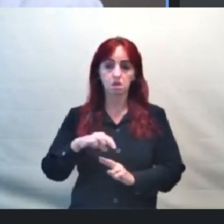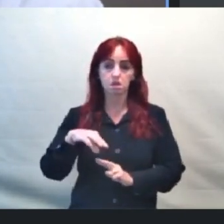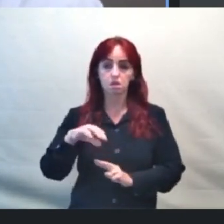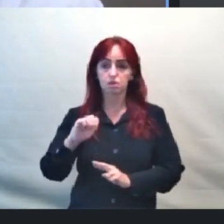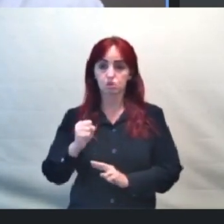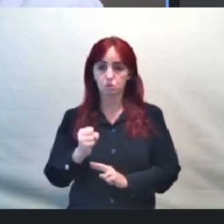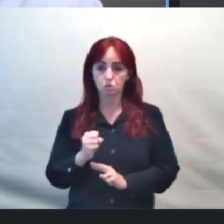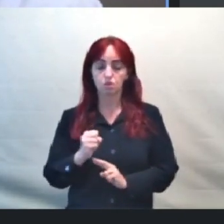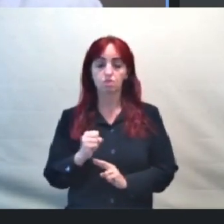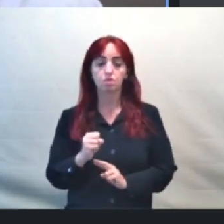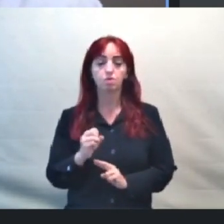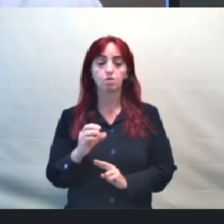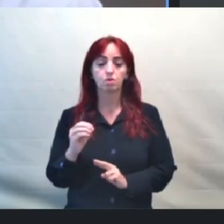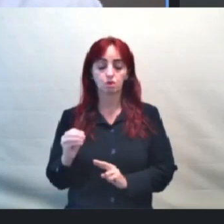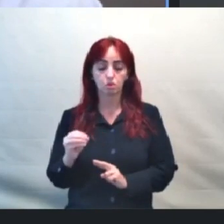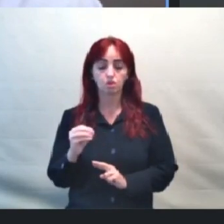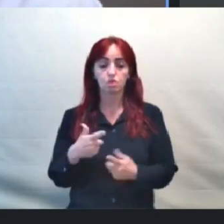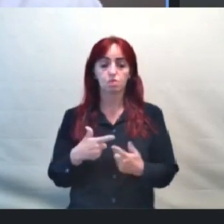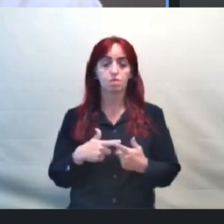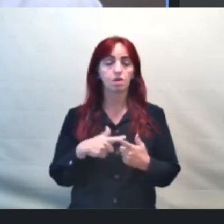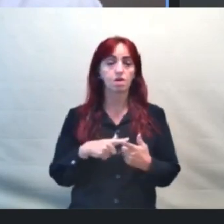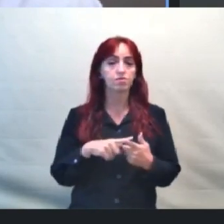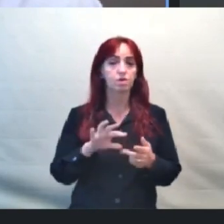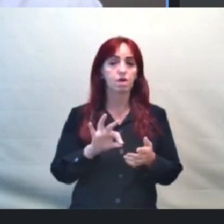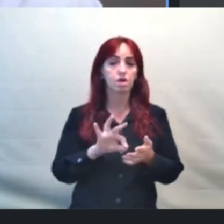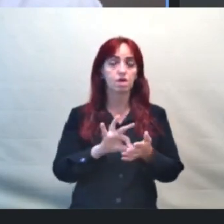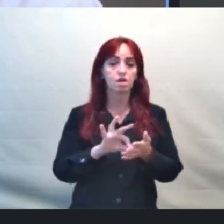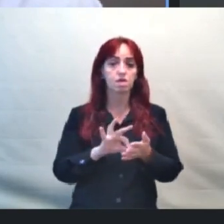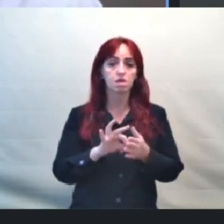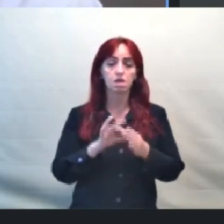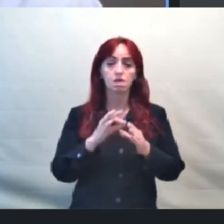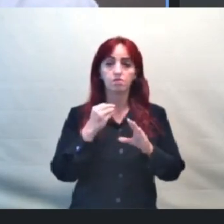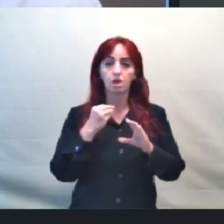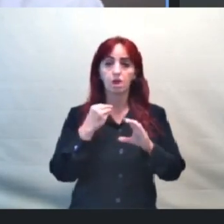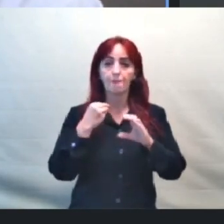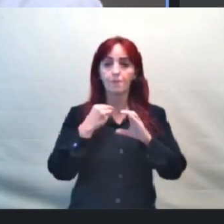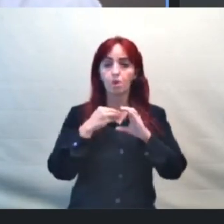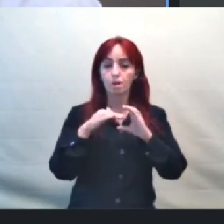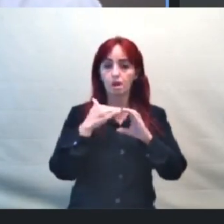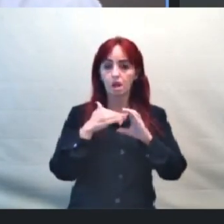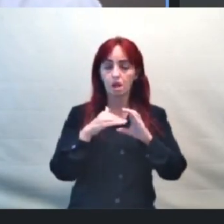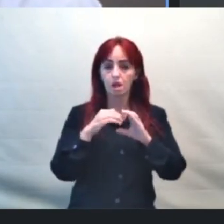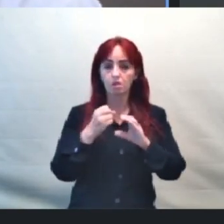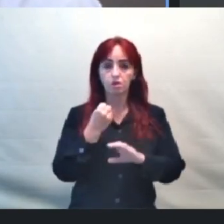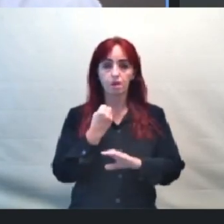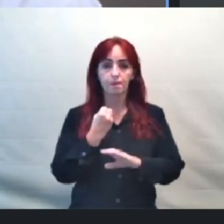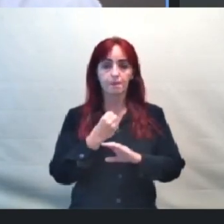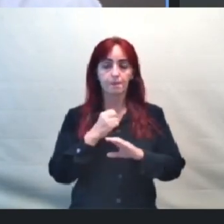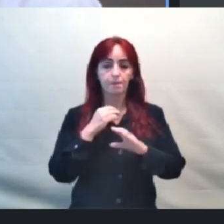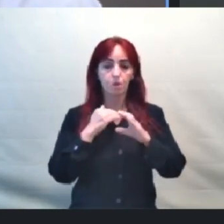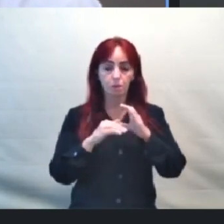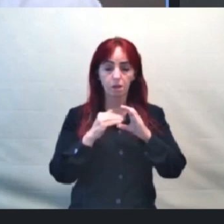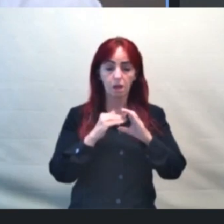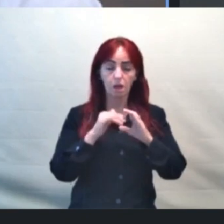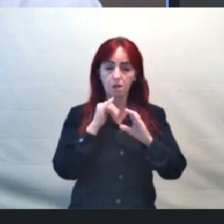foi publicado em parceria com a FMG, que nos mostrou que temos